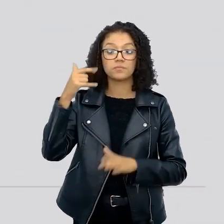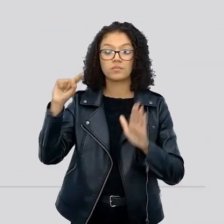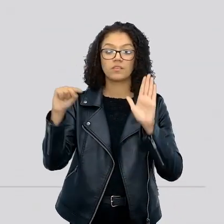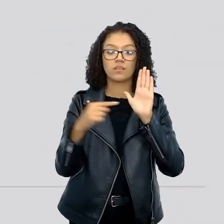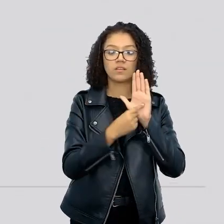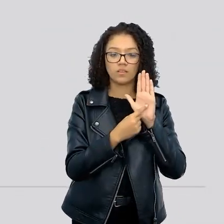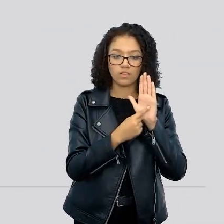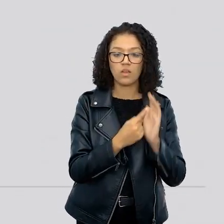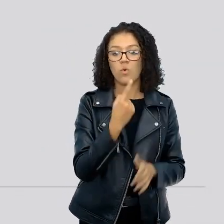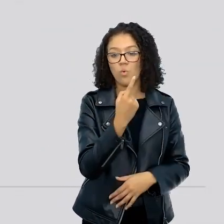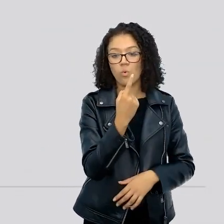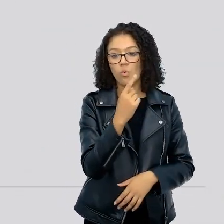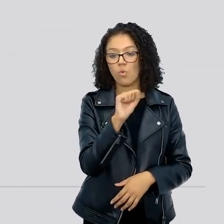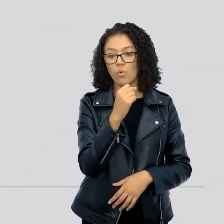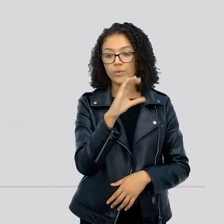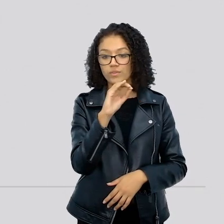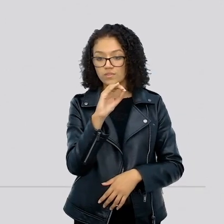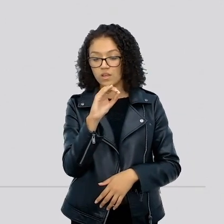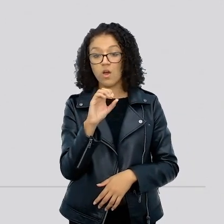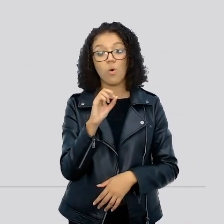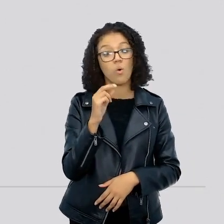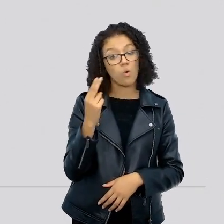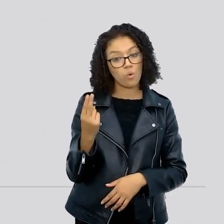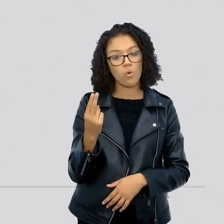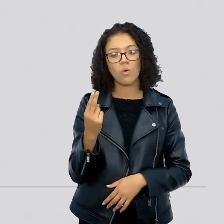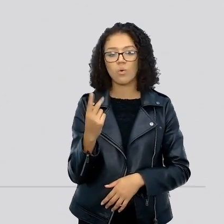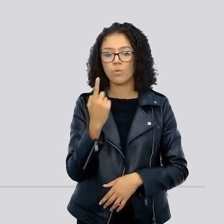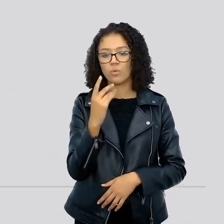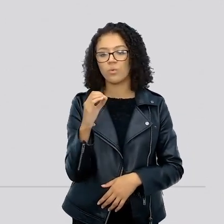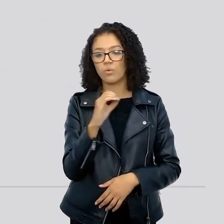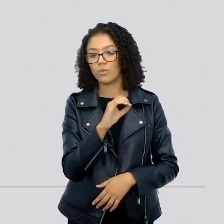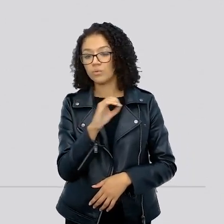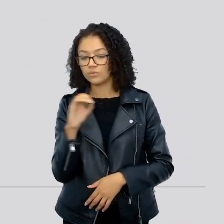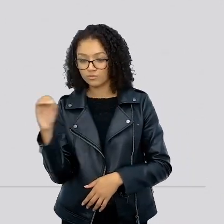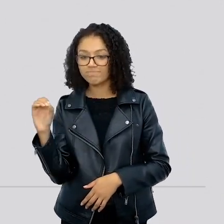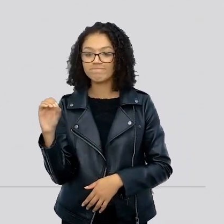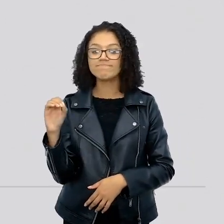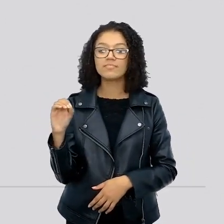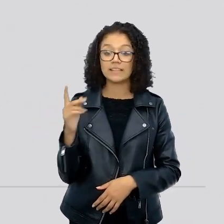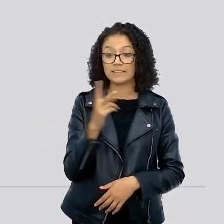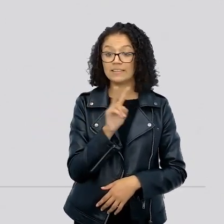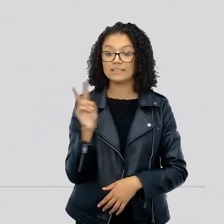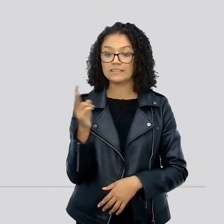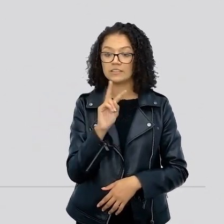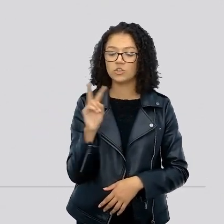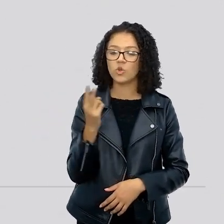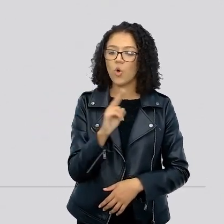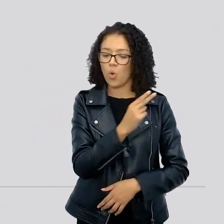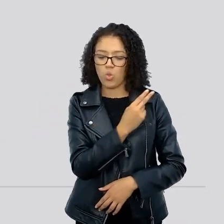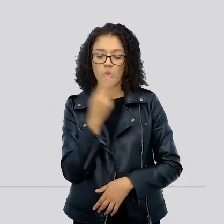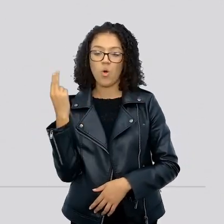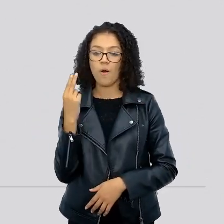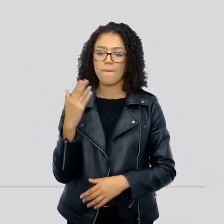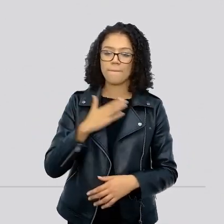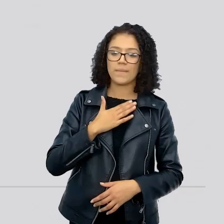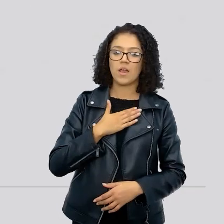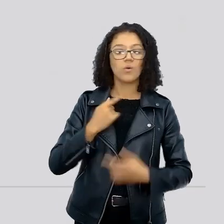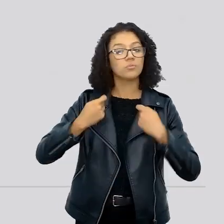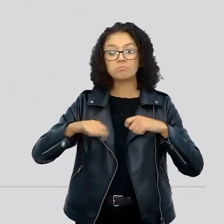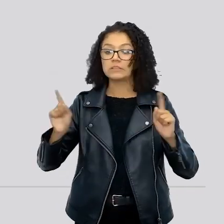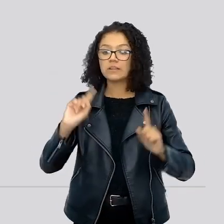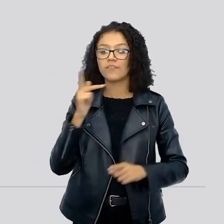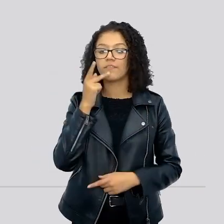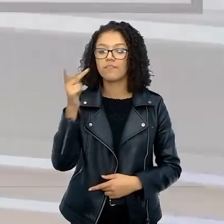Ligue 180, que são canais que podem ser anônimos, então vocês podem denunciar e não se